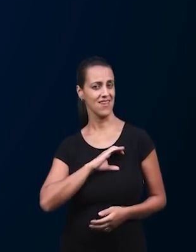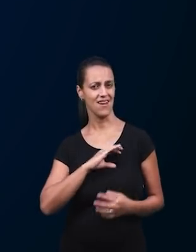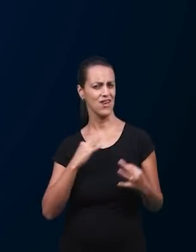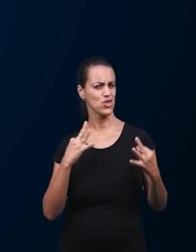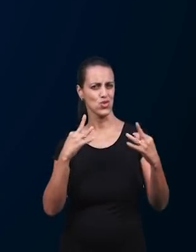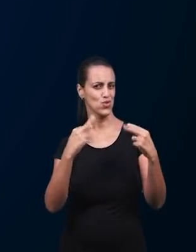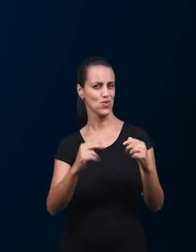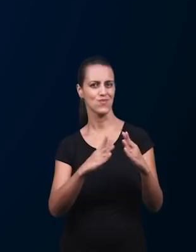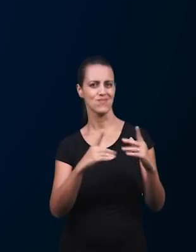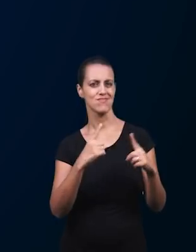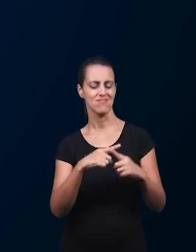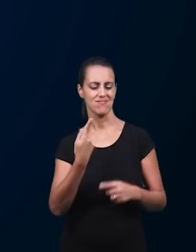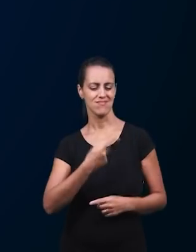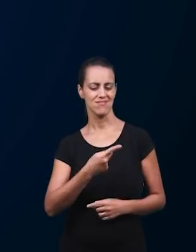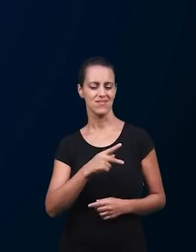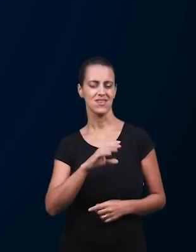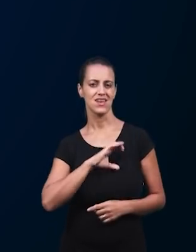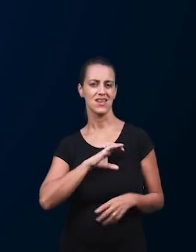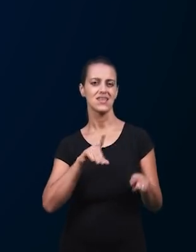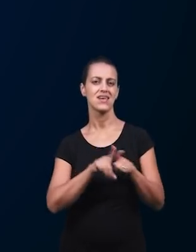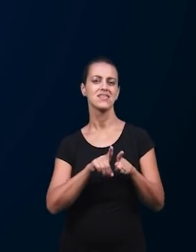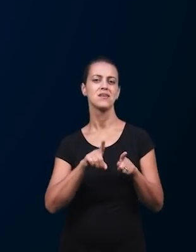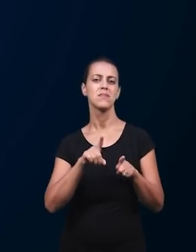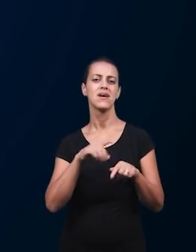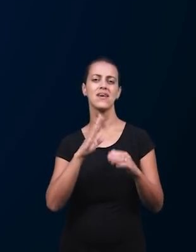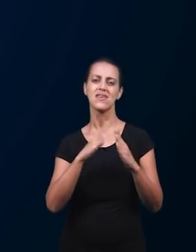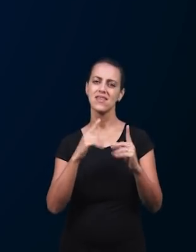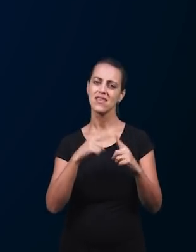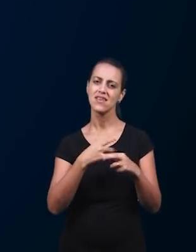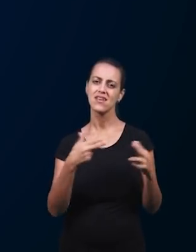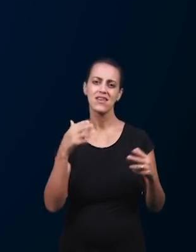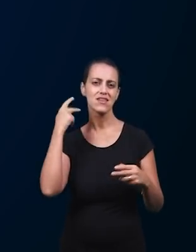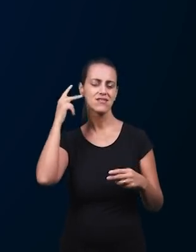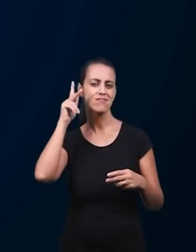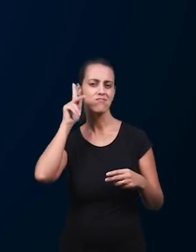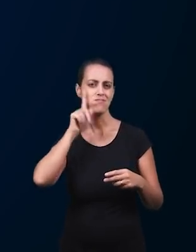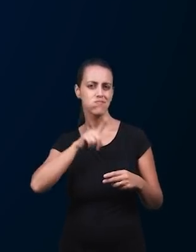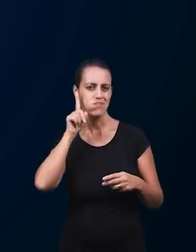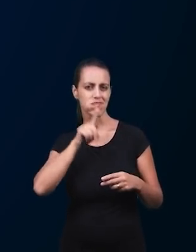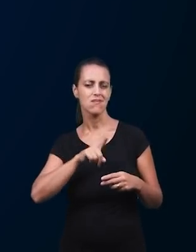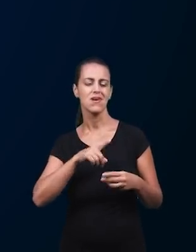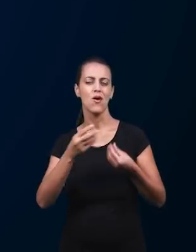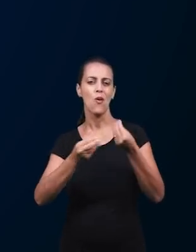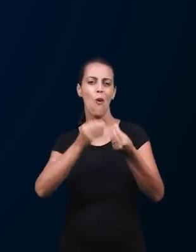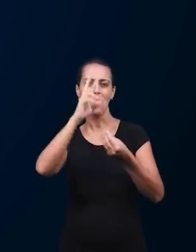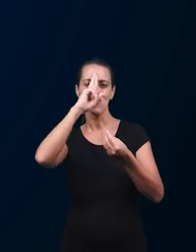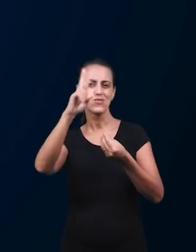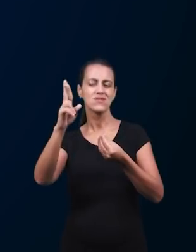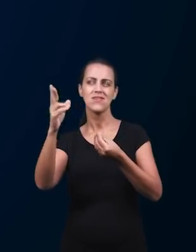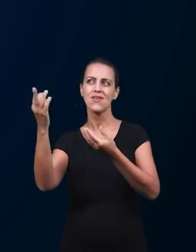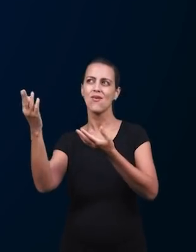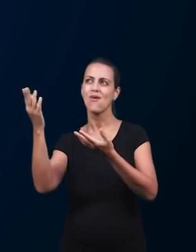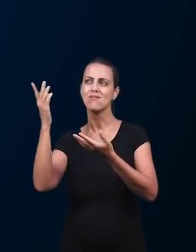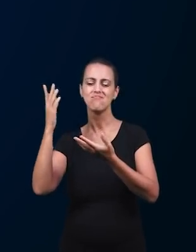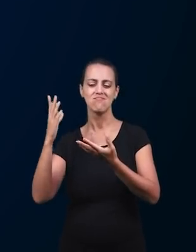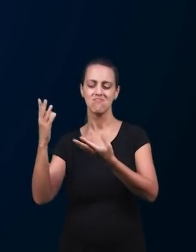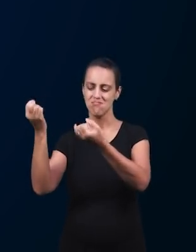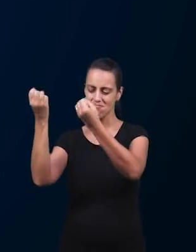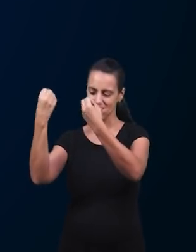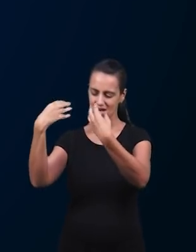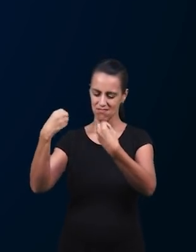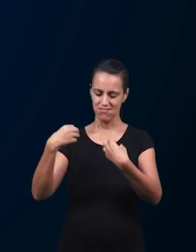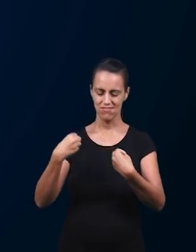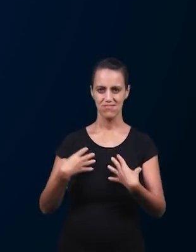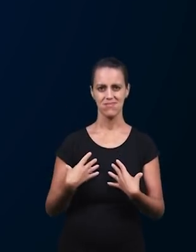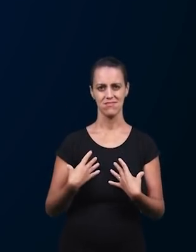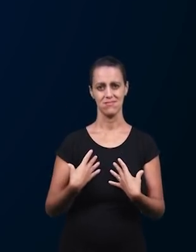aqui do Canadá e dos Estados Unidos, a forma como o Senhor tem nos alcançado, os ensinos têm sido transmitidos, não somente